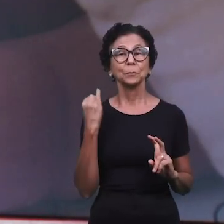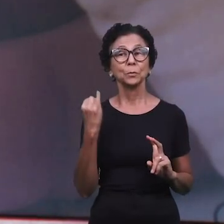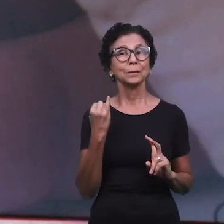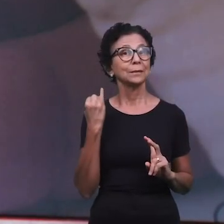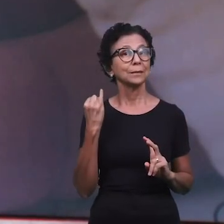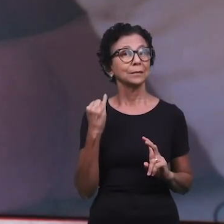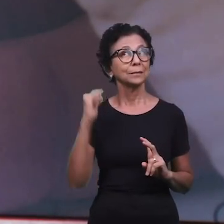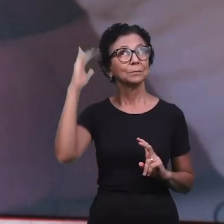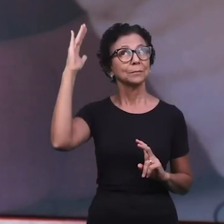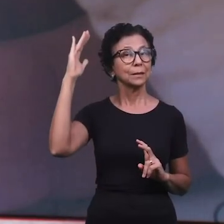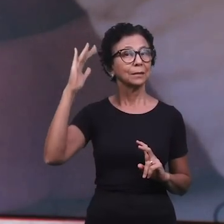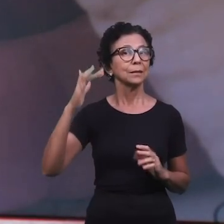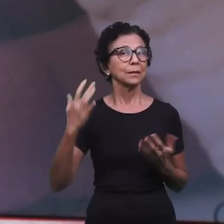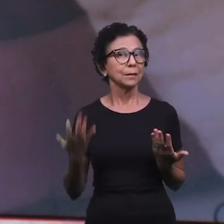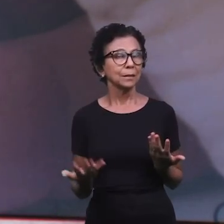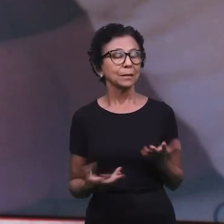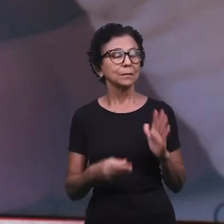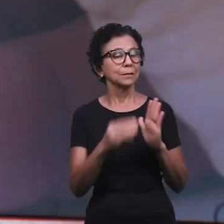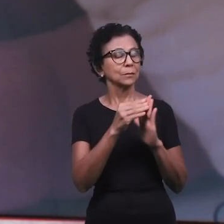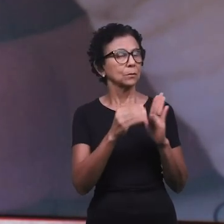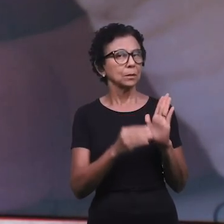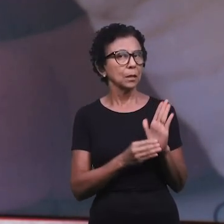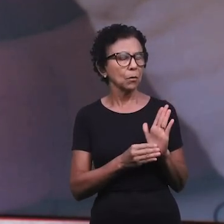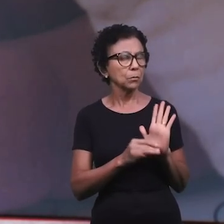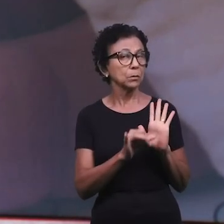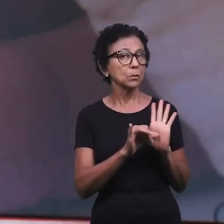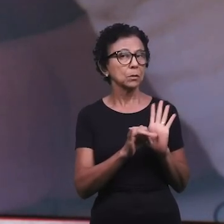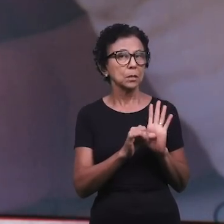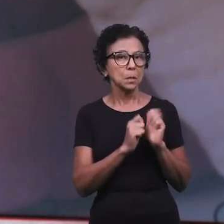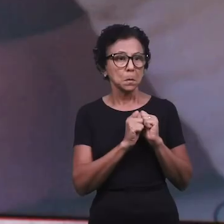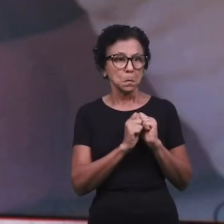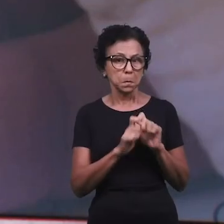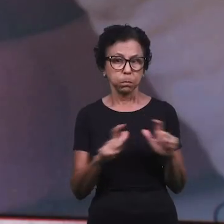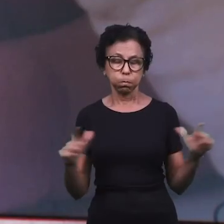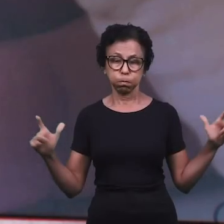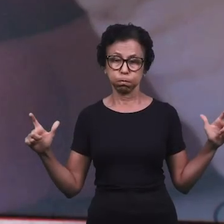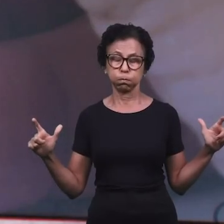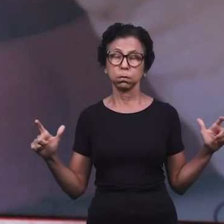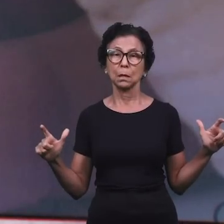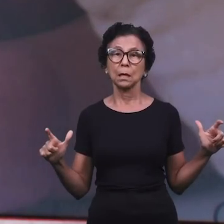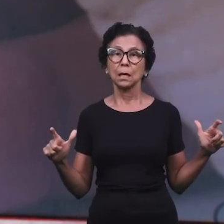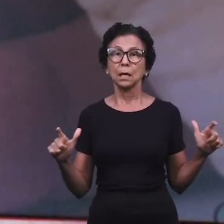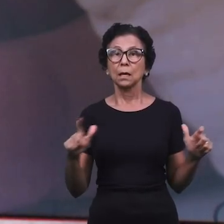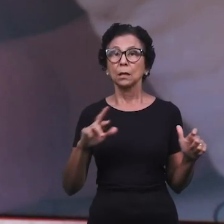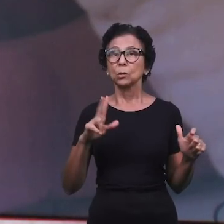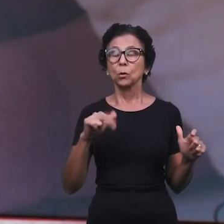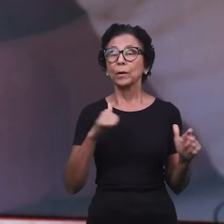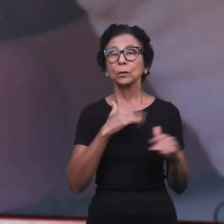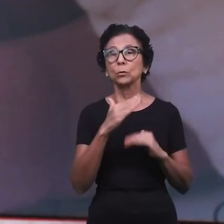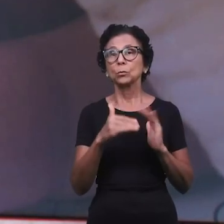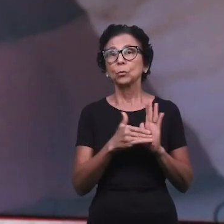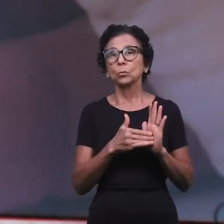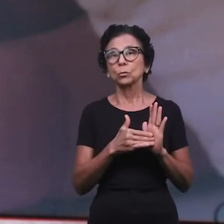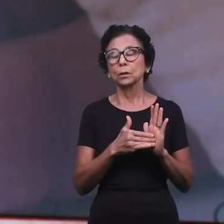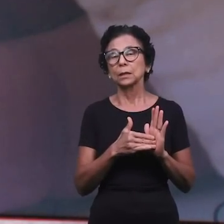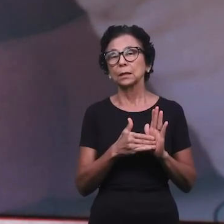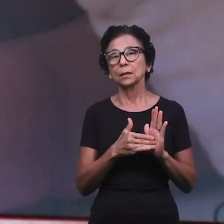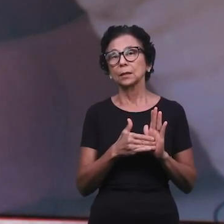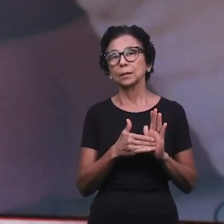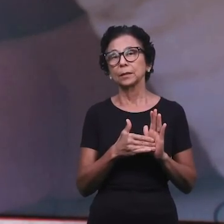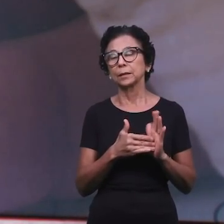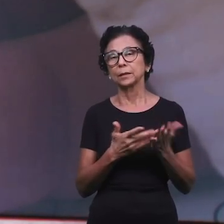importantes, porque tem às vezes os conteúdos dos editais são gigantescos, mas nem é tudo aquilo aí que é cobrado. Então, você